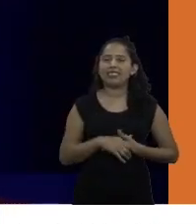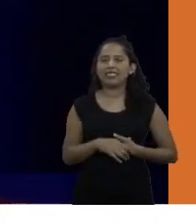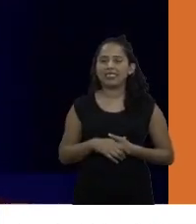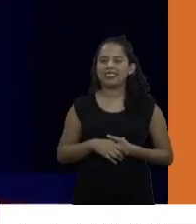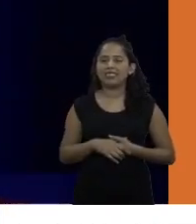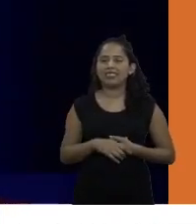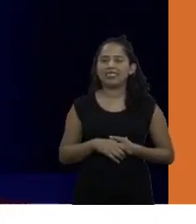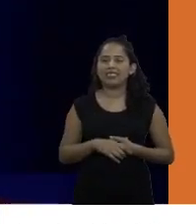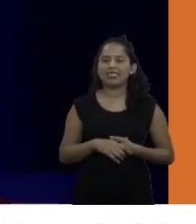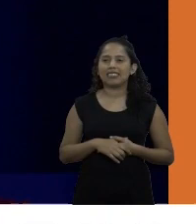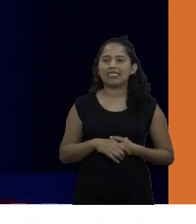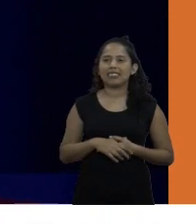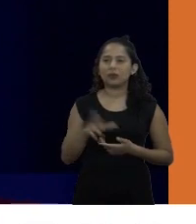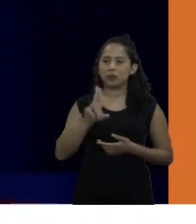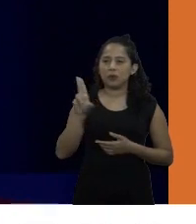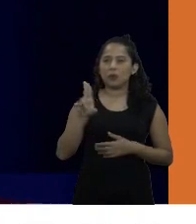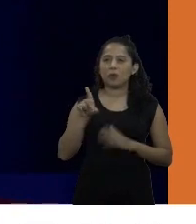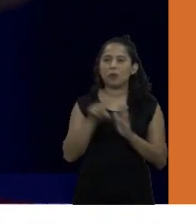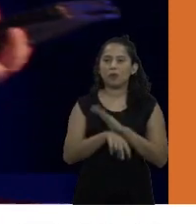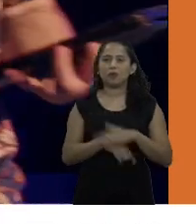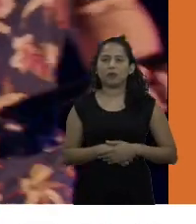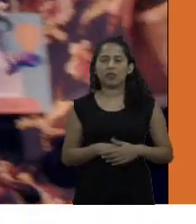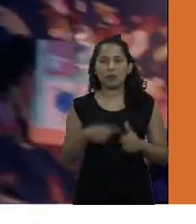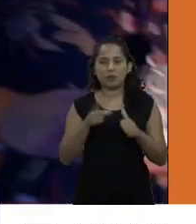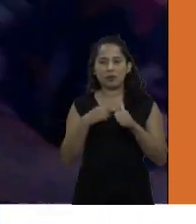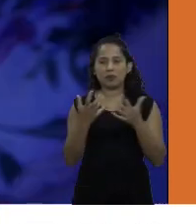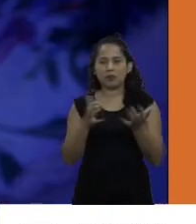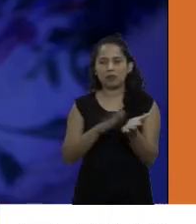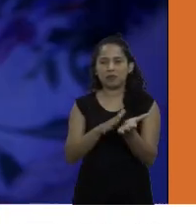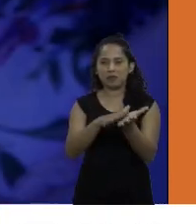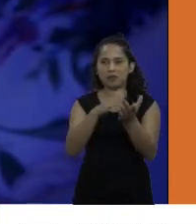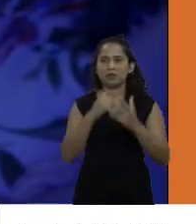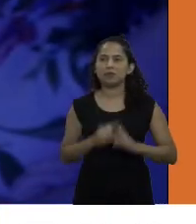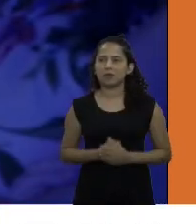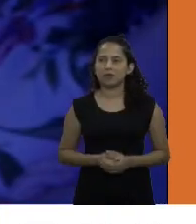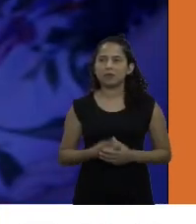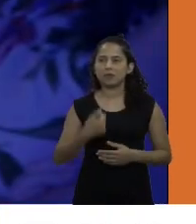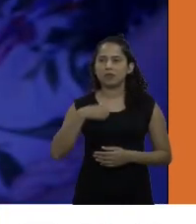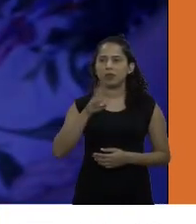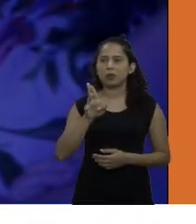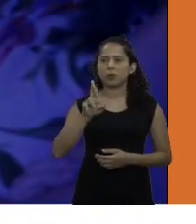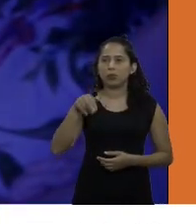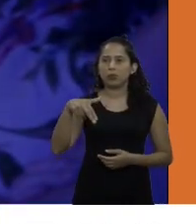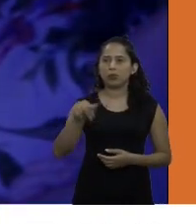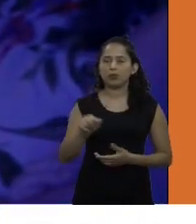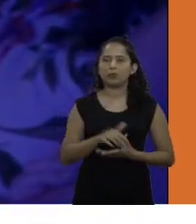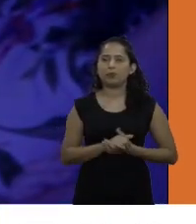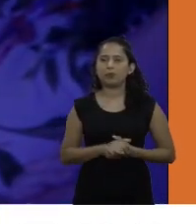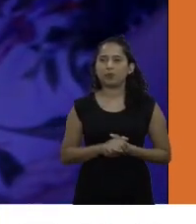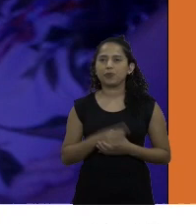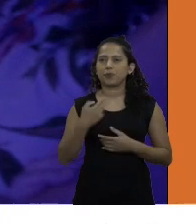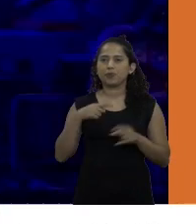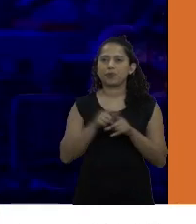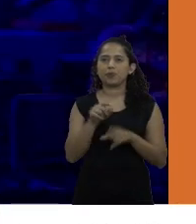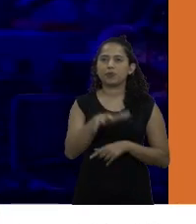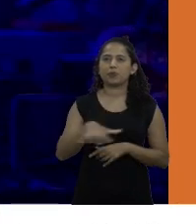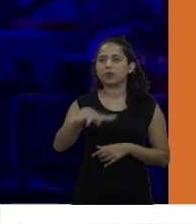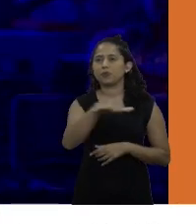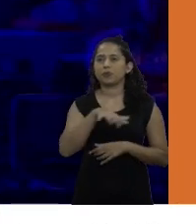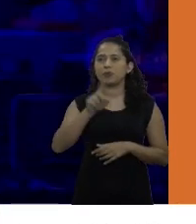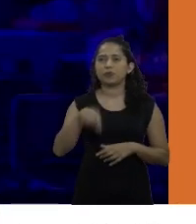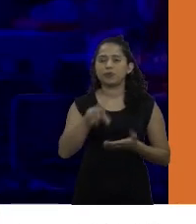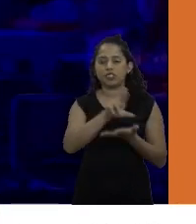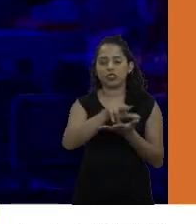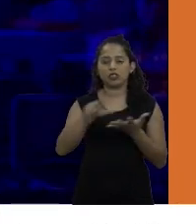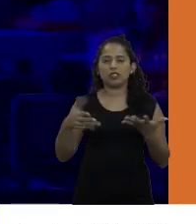sua pergunta, por favor. Olá, primeiro eu queria parabenizar. Eu sou Bruna Rezende e eu também sou da área de